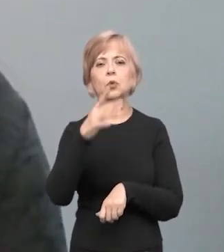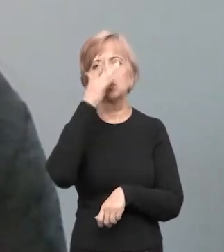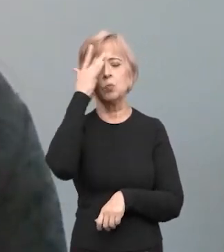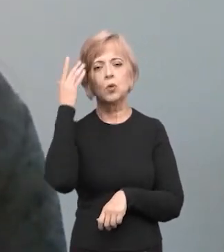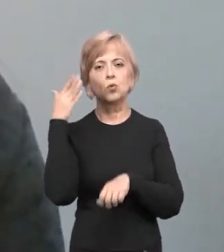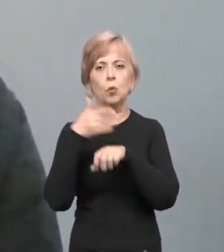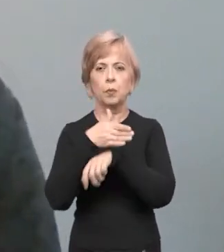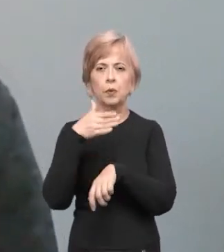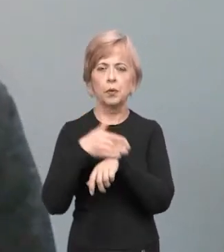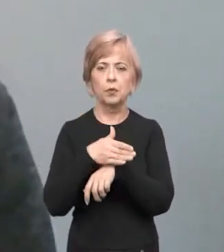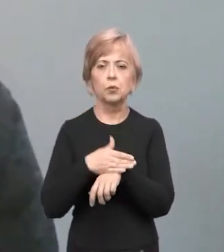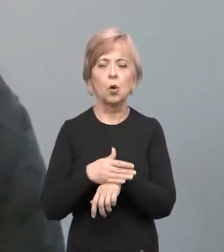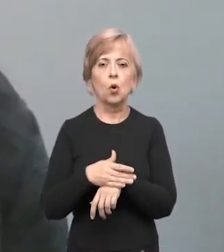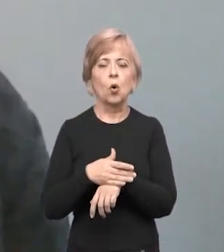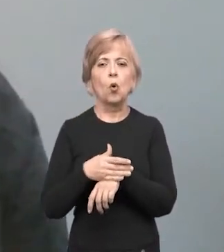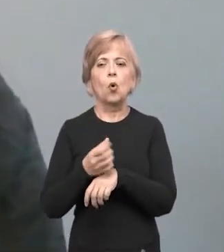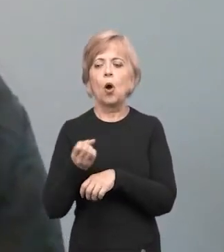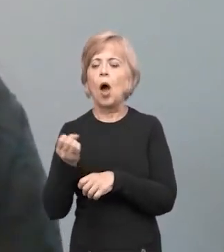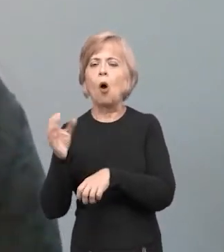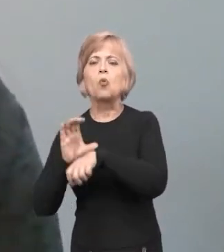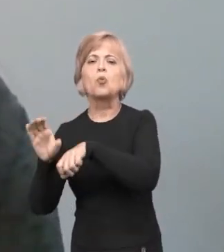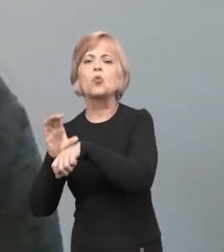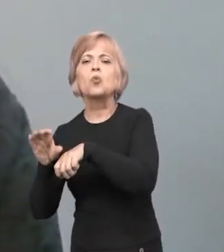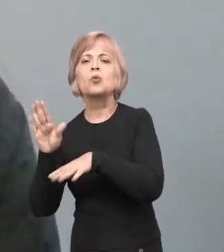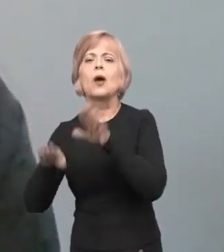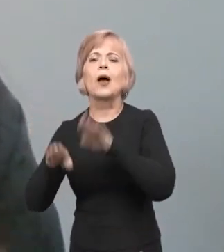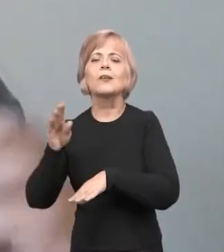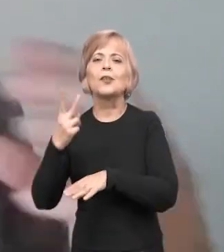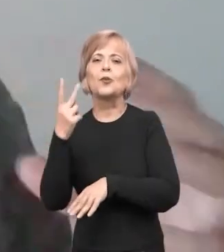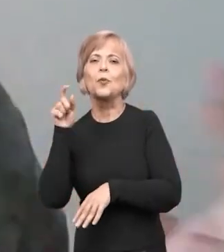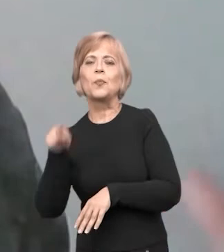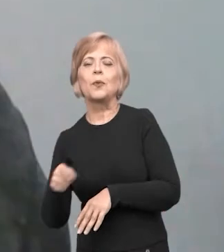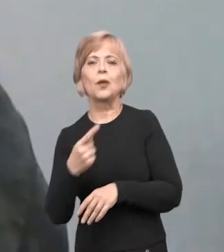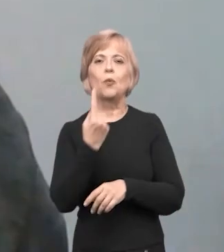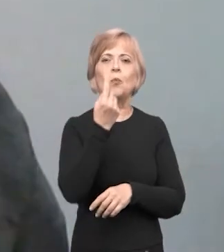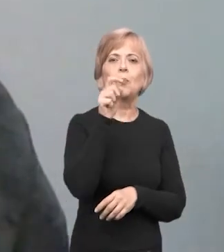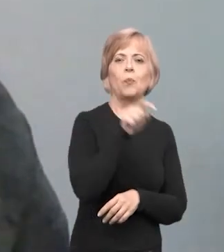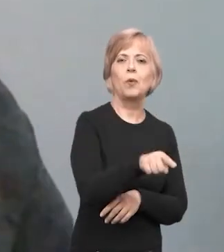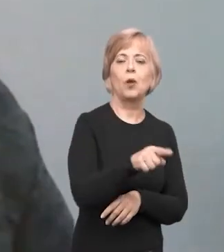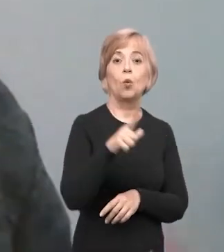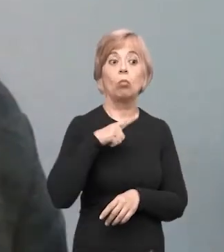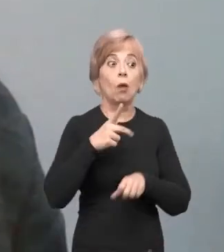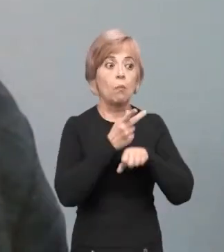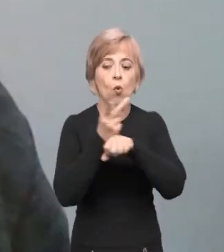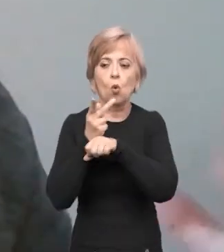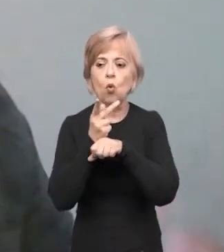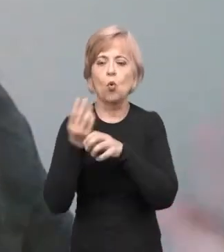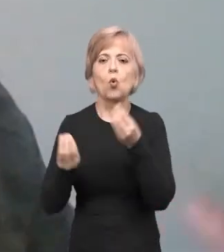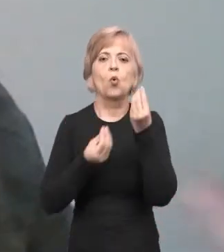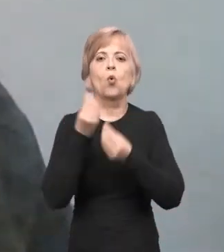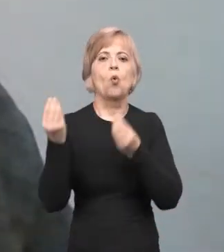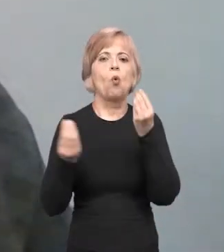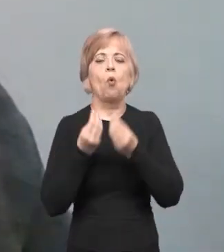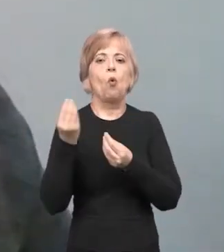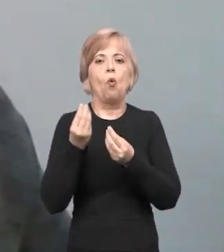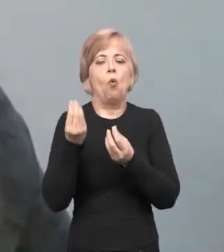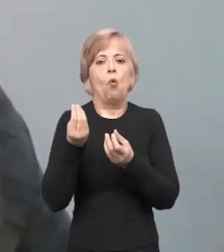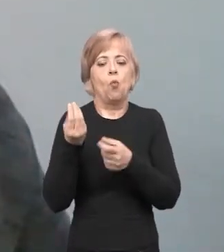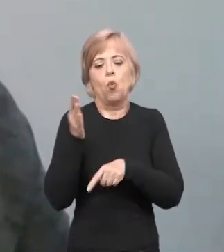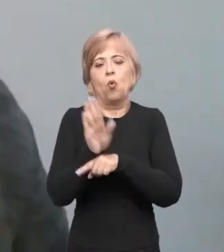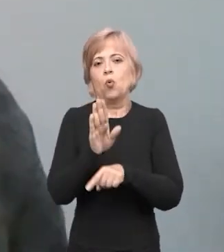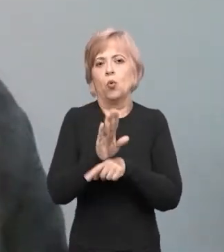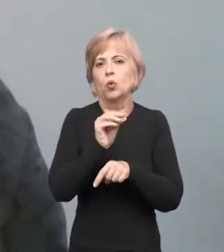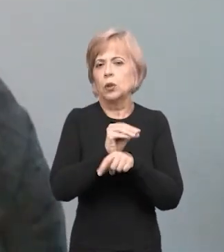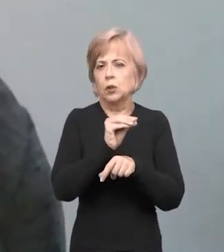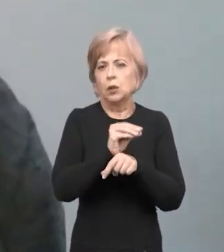então muitas delas com 2.000 visualizações, 1.000 visualizações, então existia a procura de todo esse público